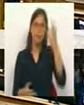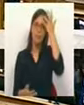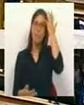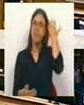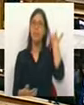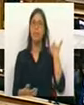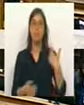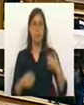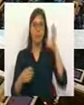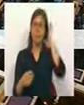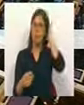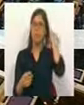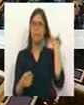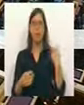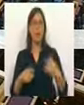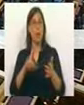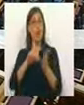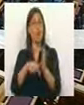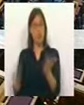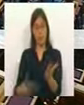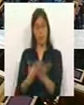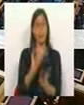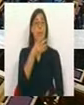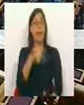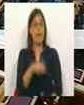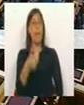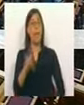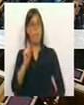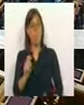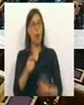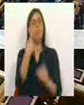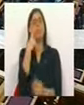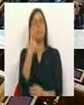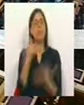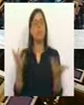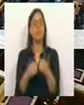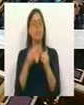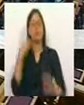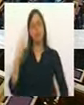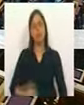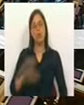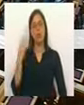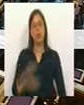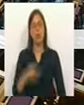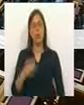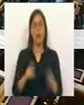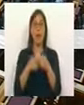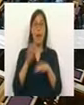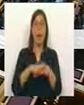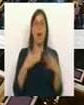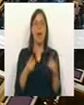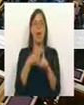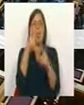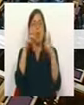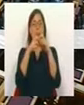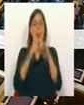Com estes projetos apresentados pelo PCP e pelo Bloco de Esquerda, verificamos que todos os dias os partidos mais à esquerda arranjam